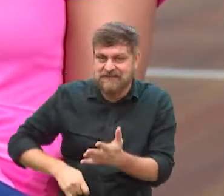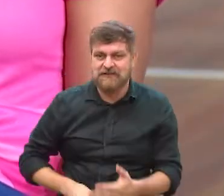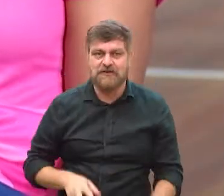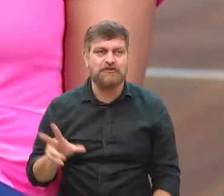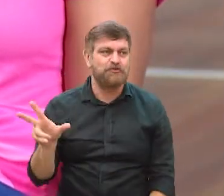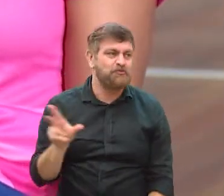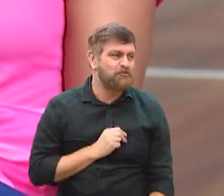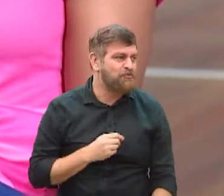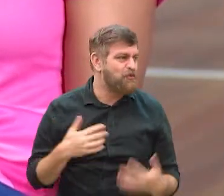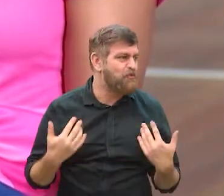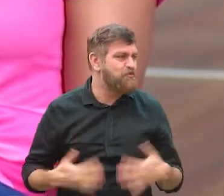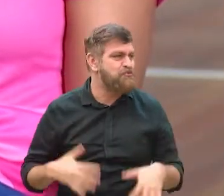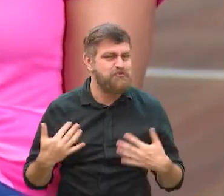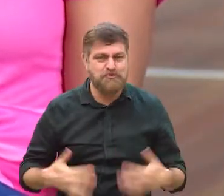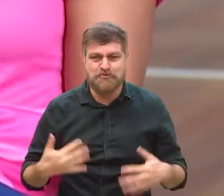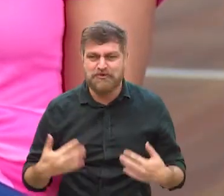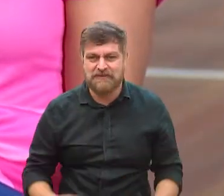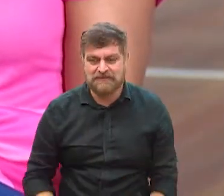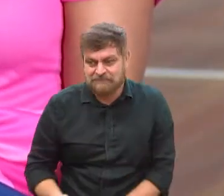Nossa, foi